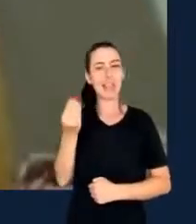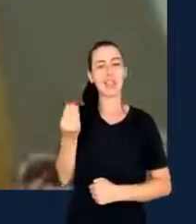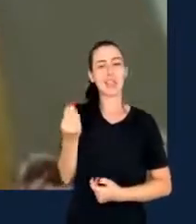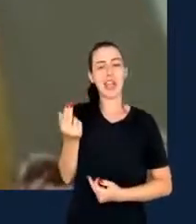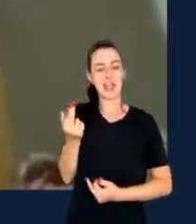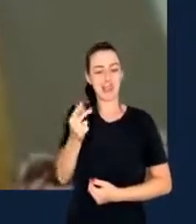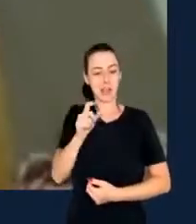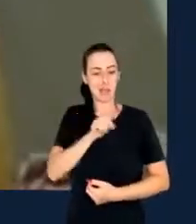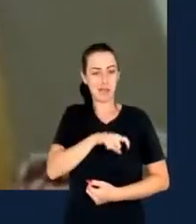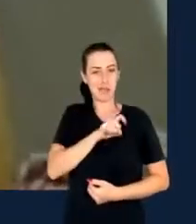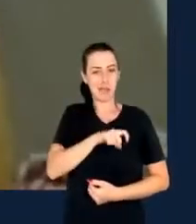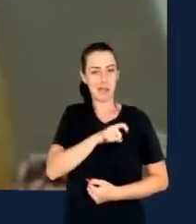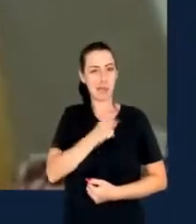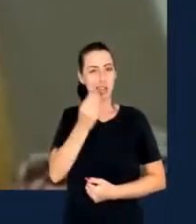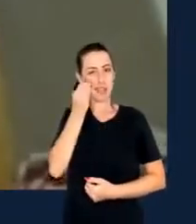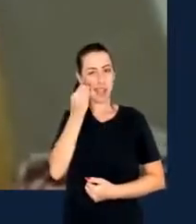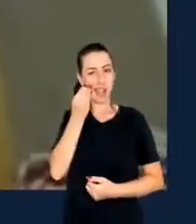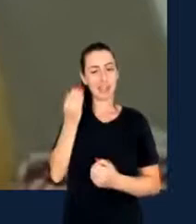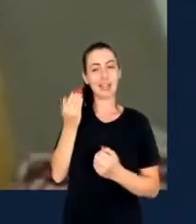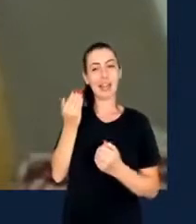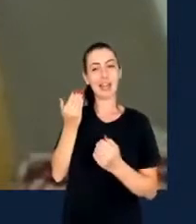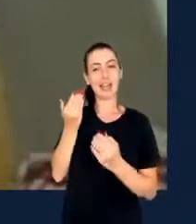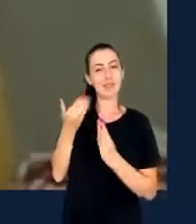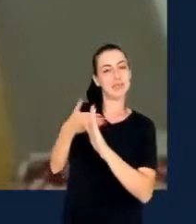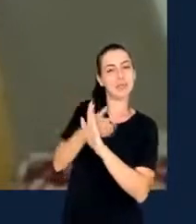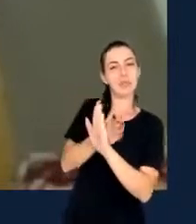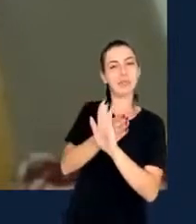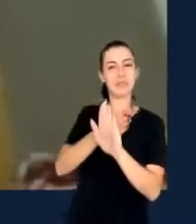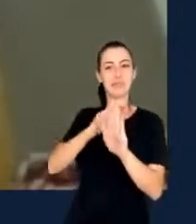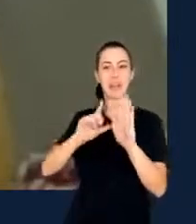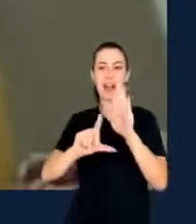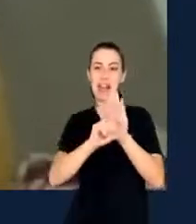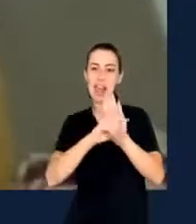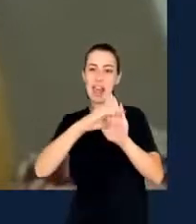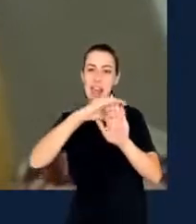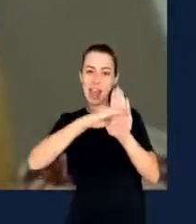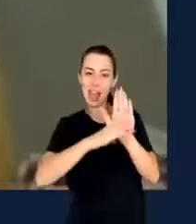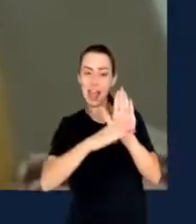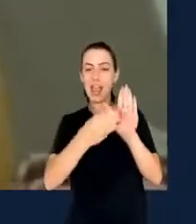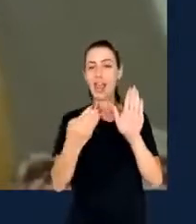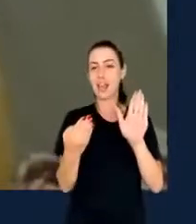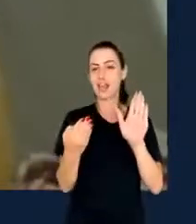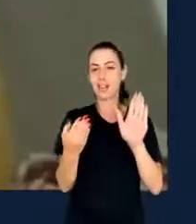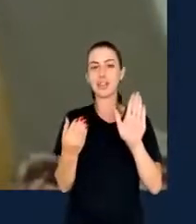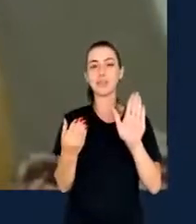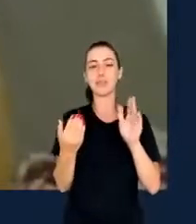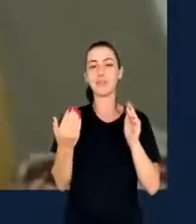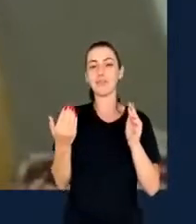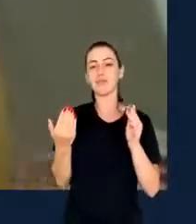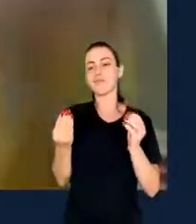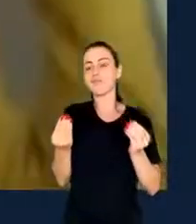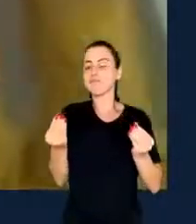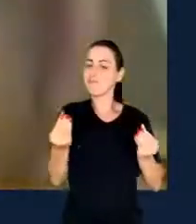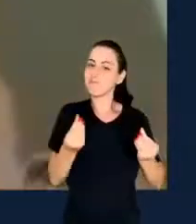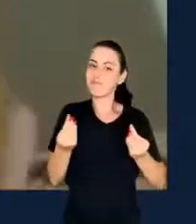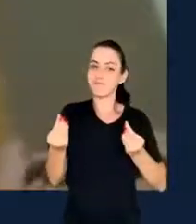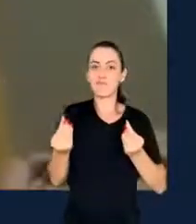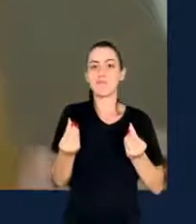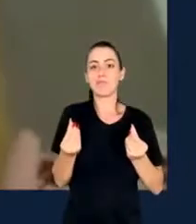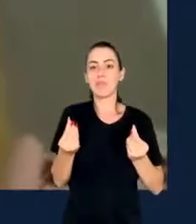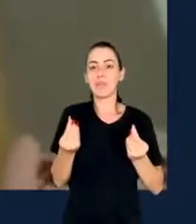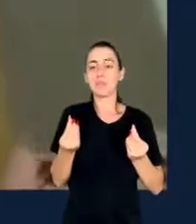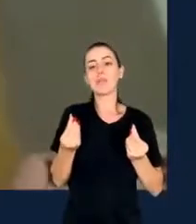que são as regras estão colocadas E aí Regina um pouco a família Vitória trazia eu não vejo nenhum dos exemplos colocados algo que esteja